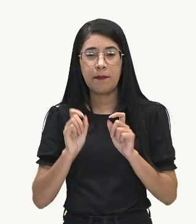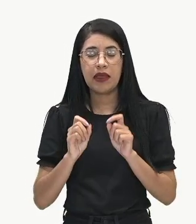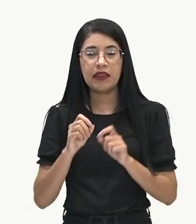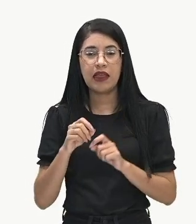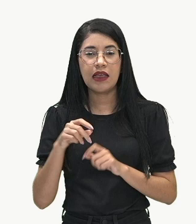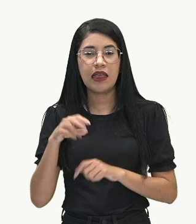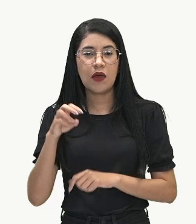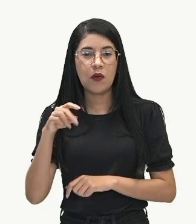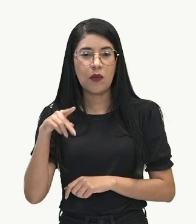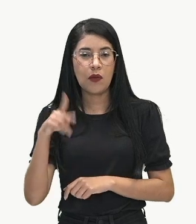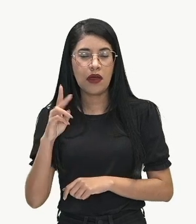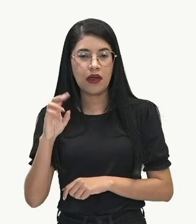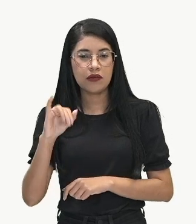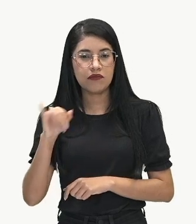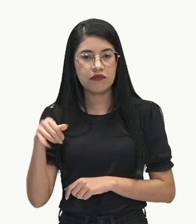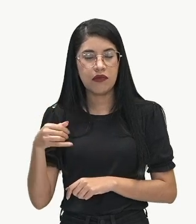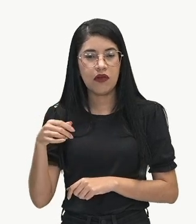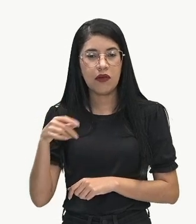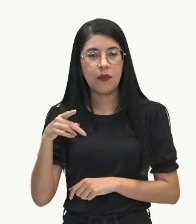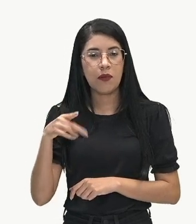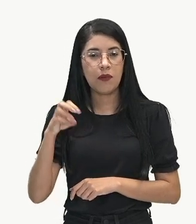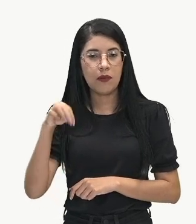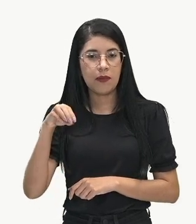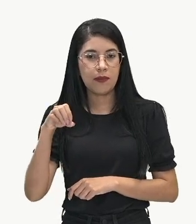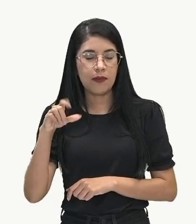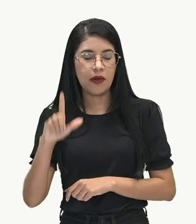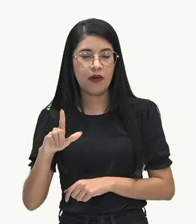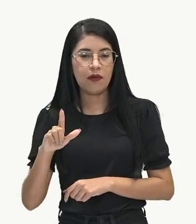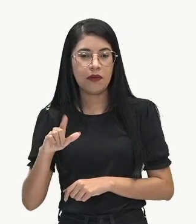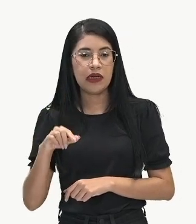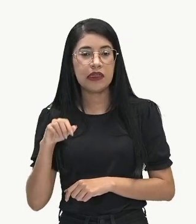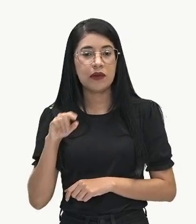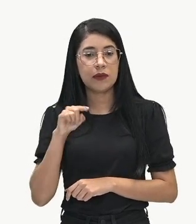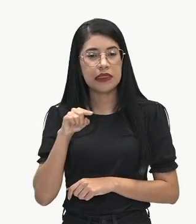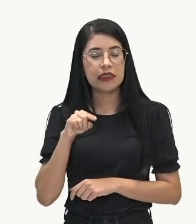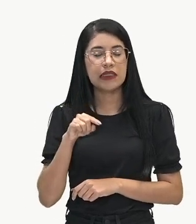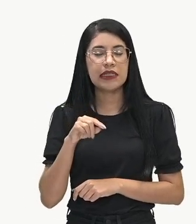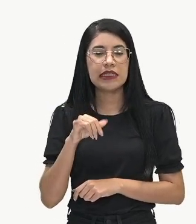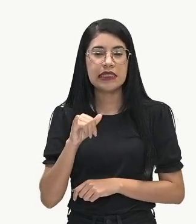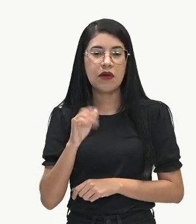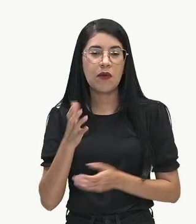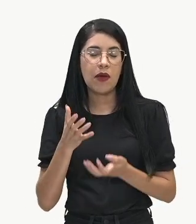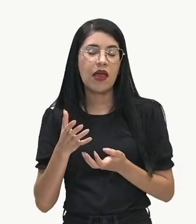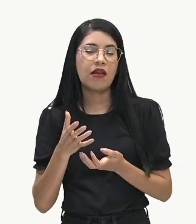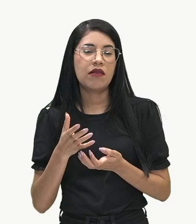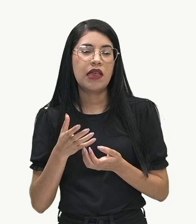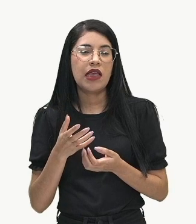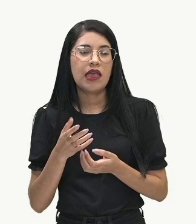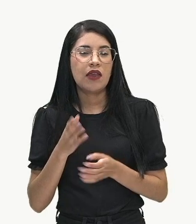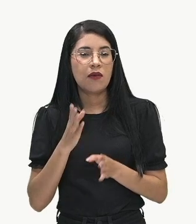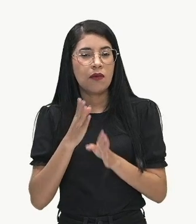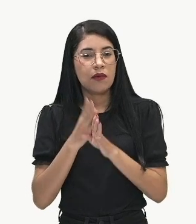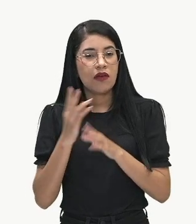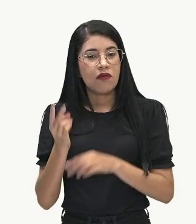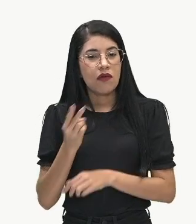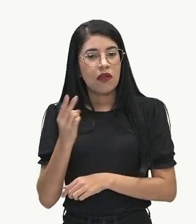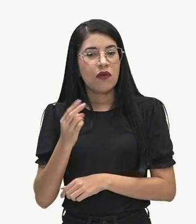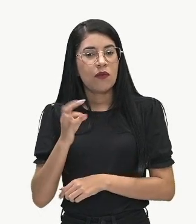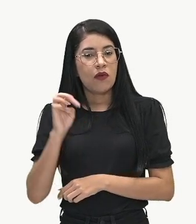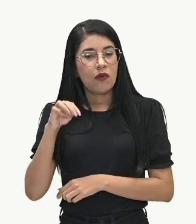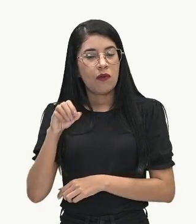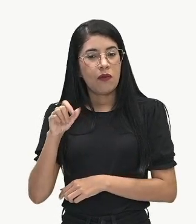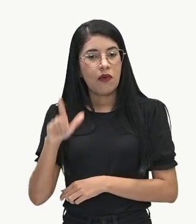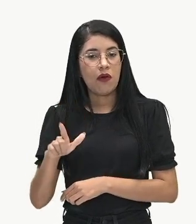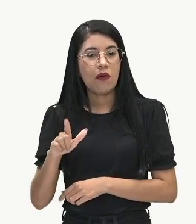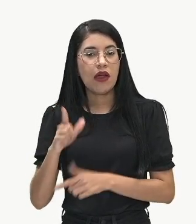mol. Aqui já não está mais kJ por mol. Então, se eu quiser saber quantos quilojoules é por mol, eu divido